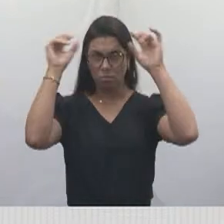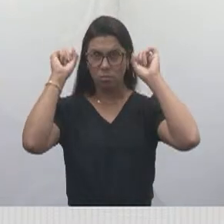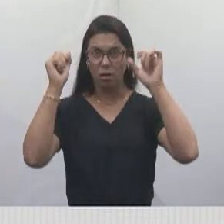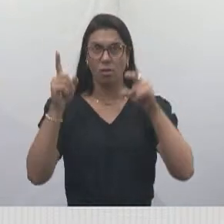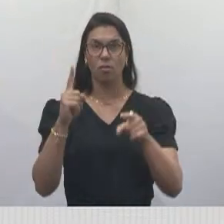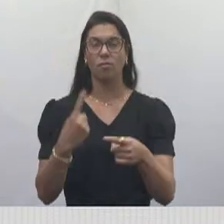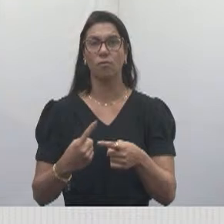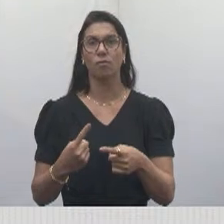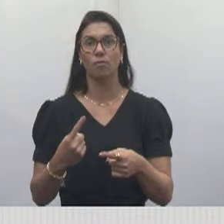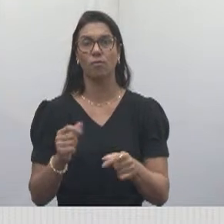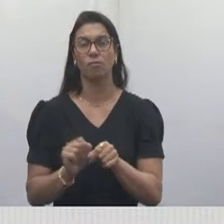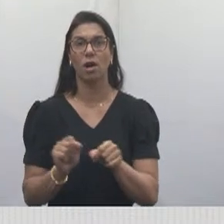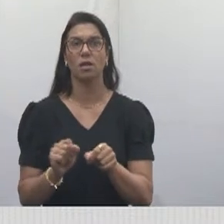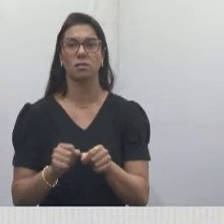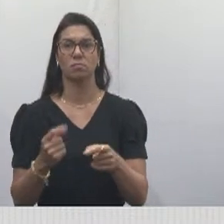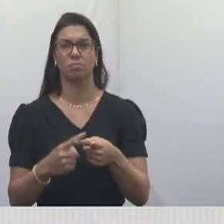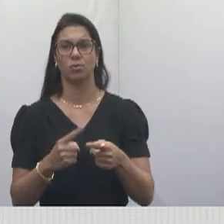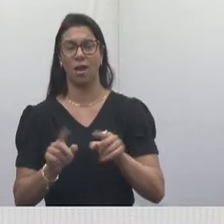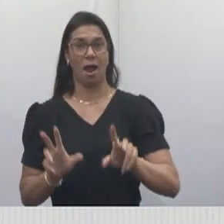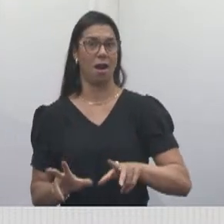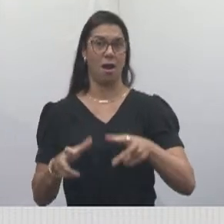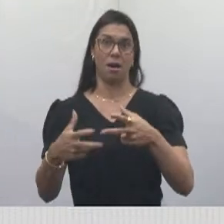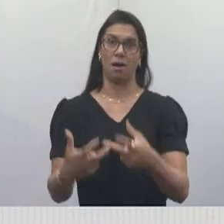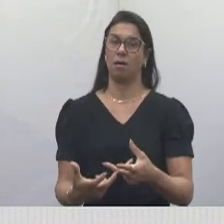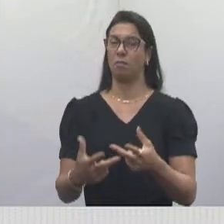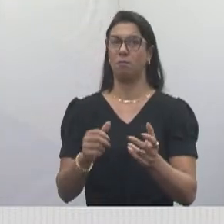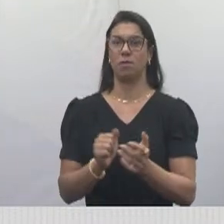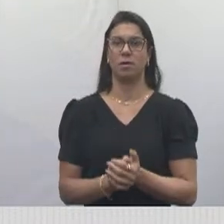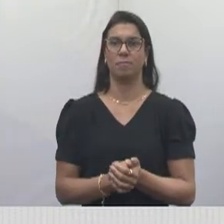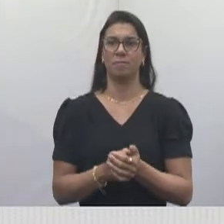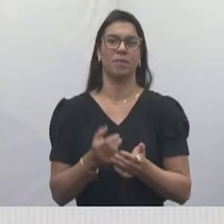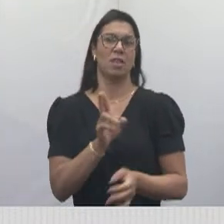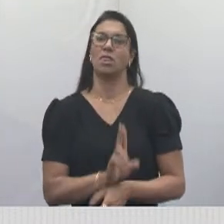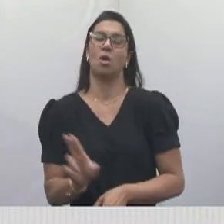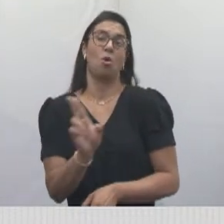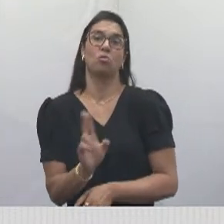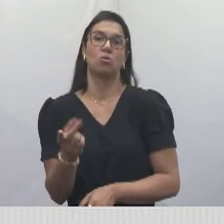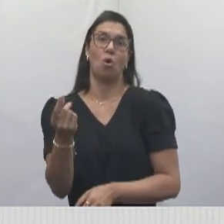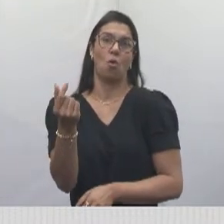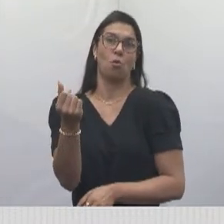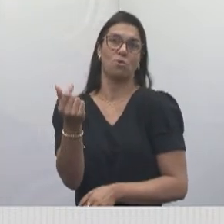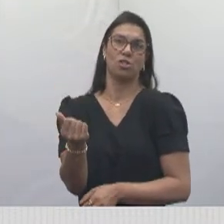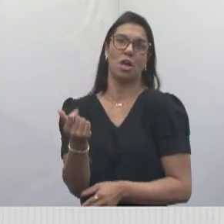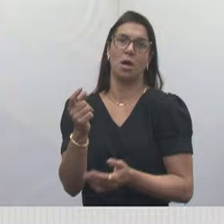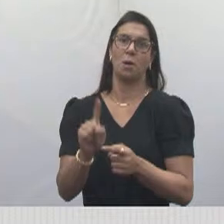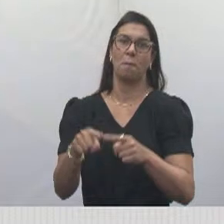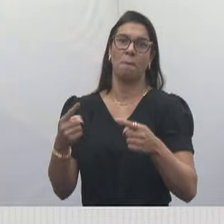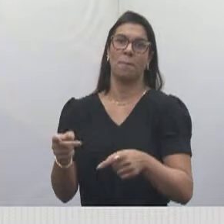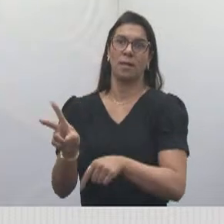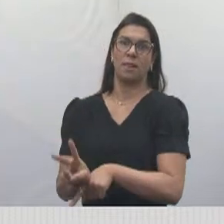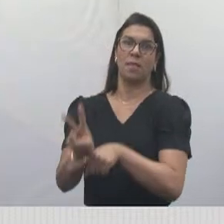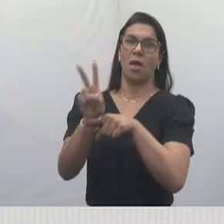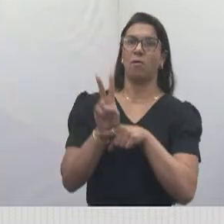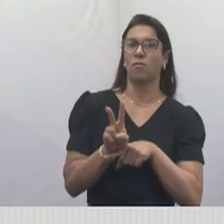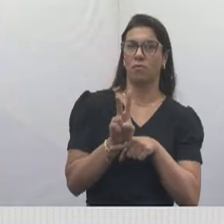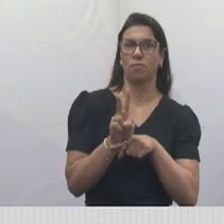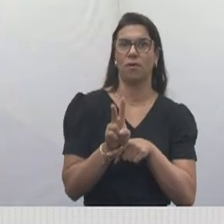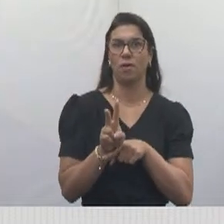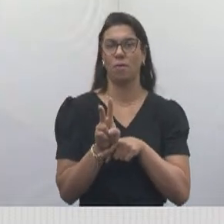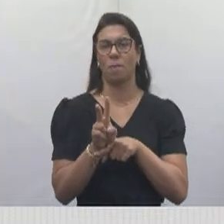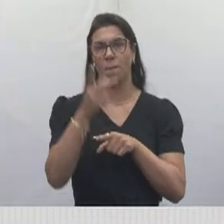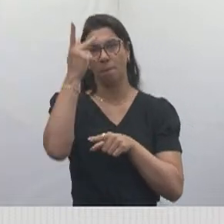ao município, porque a Câmara não gastou tudo que poderia gastar e devolveu dinheiro para os municípios. Isso devia